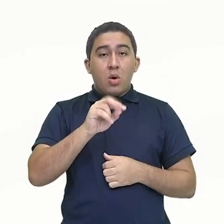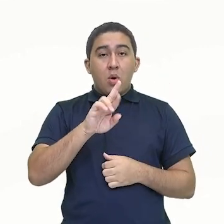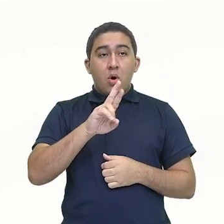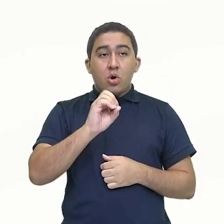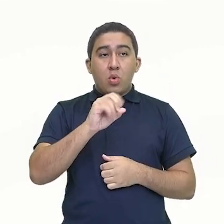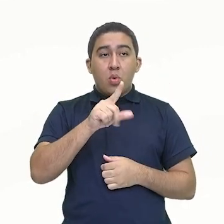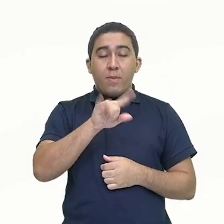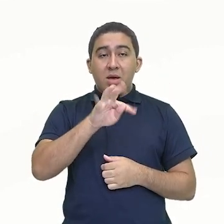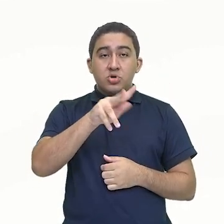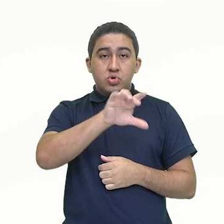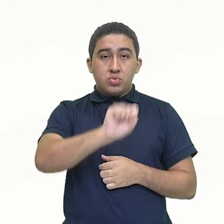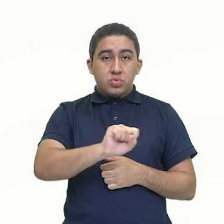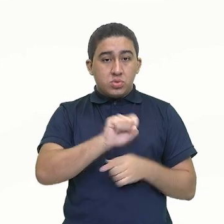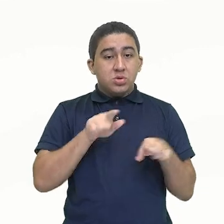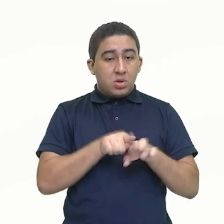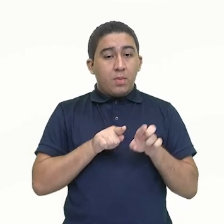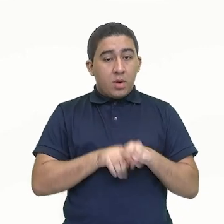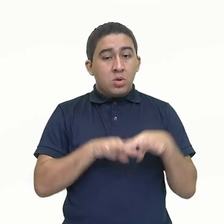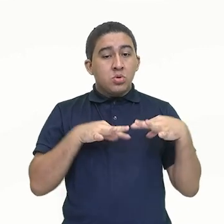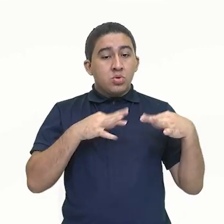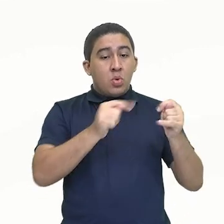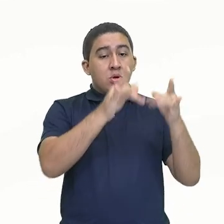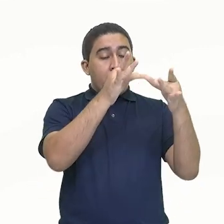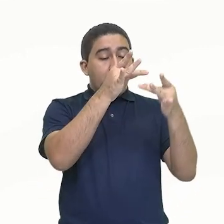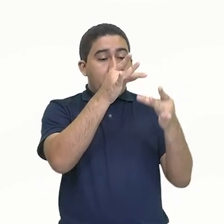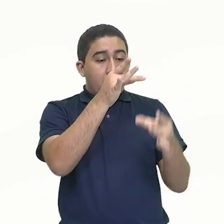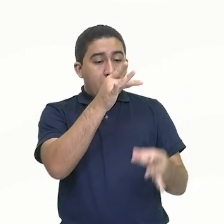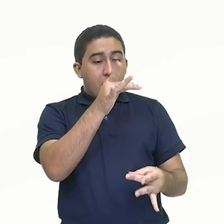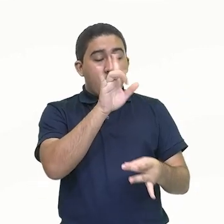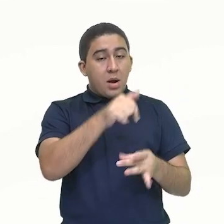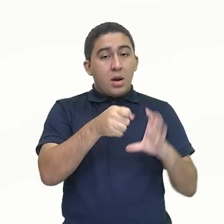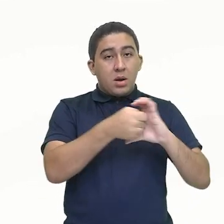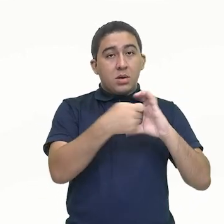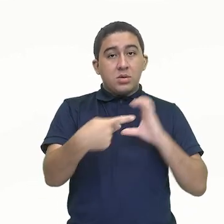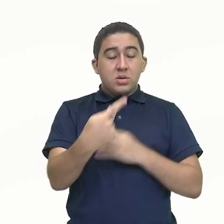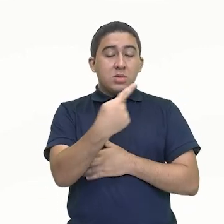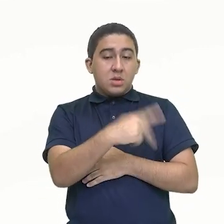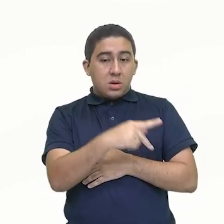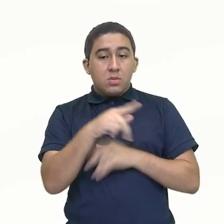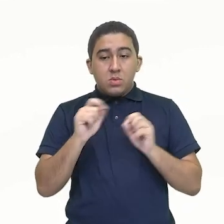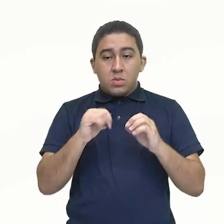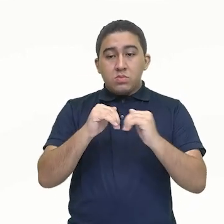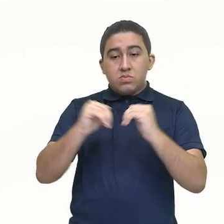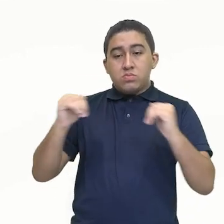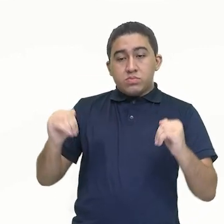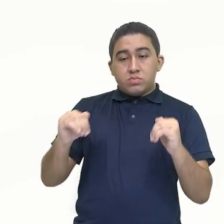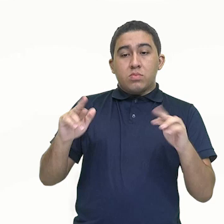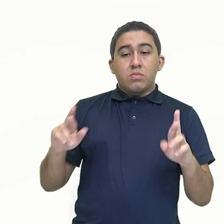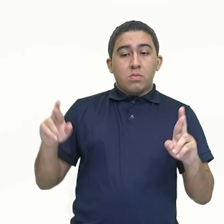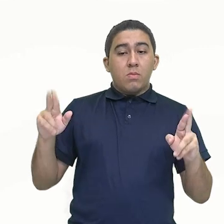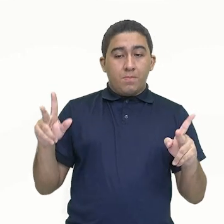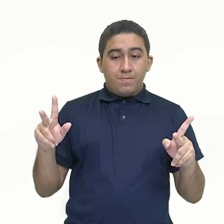estes todos são muito característicos da célula vegetal,